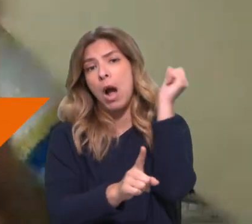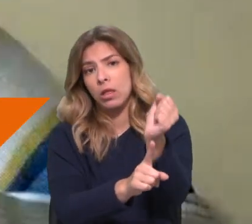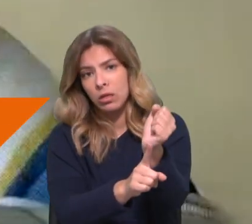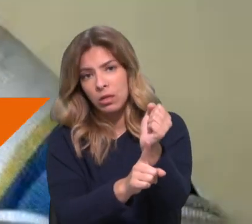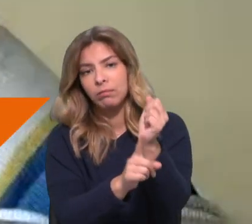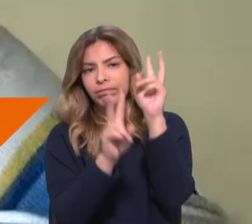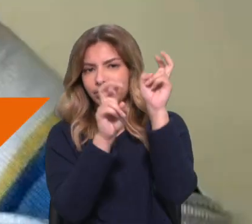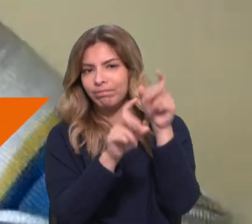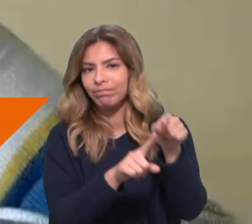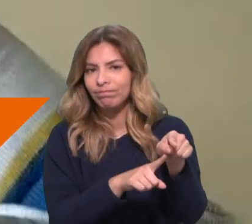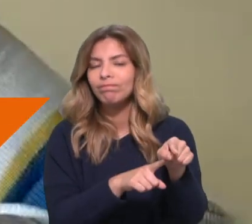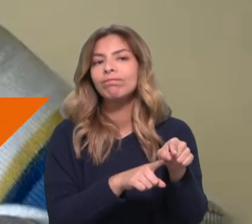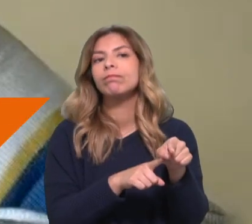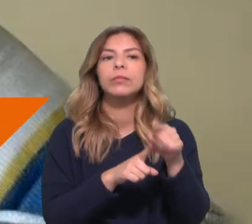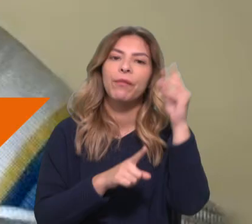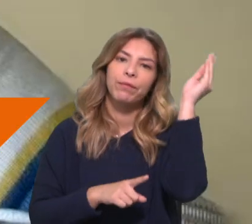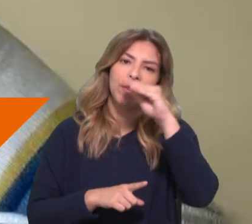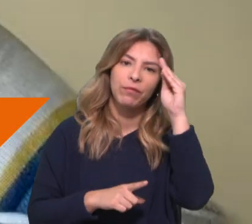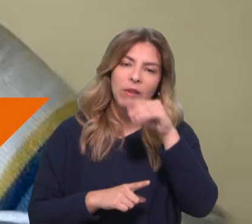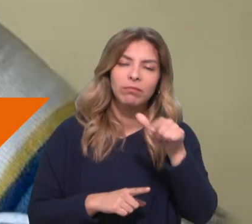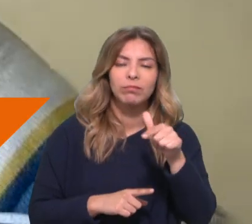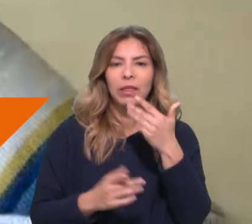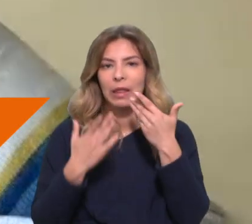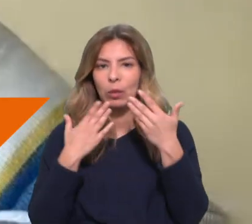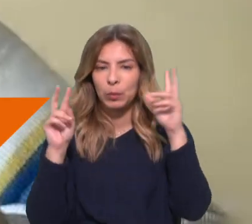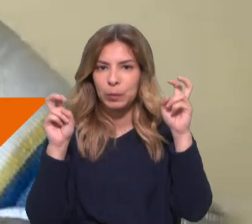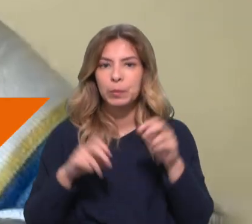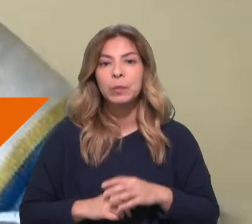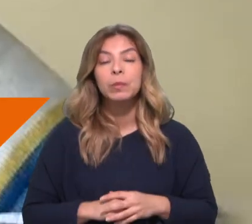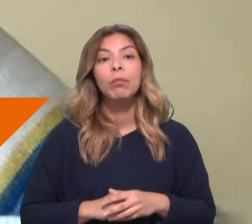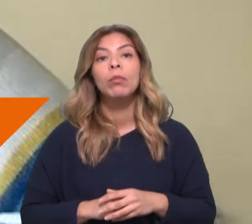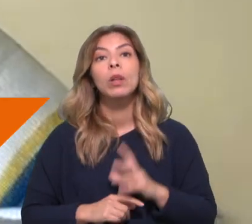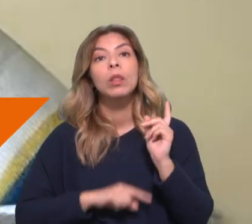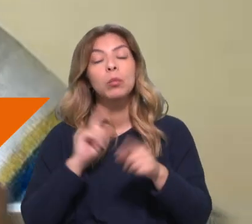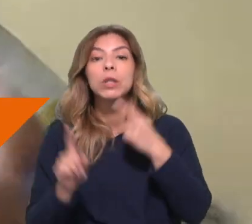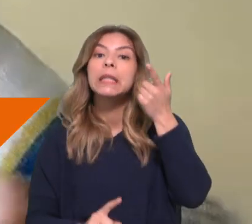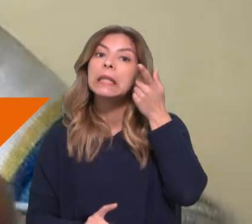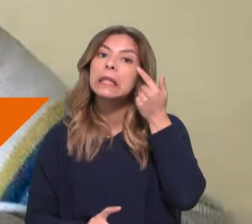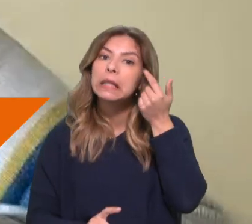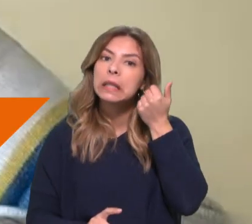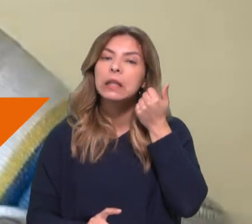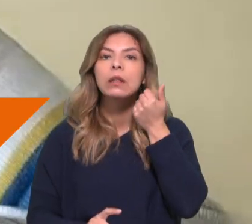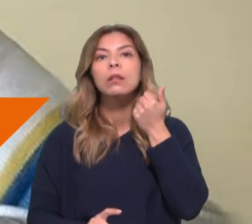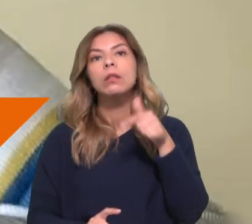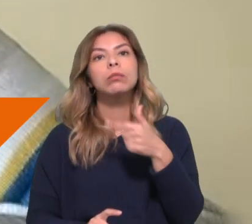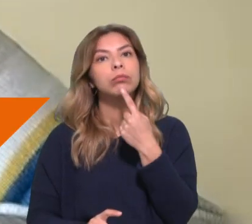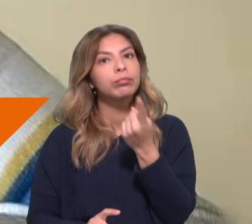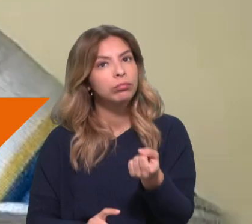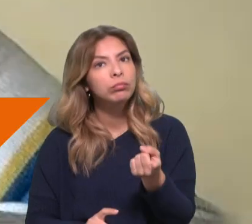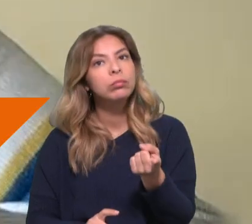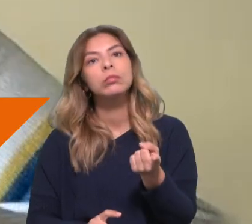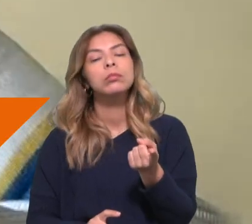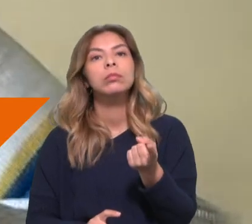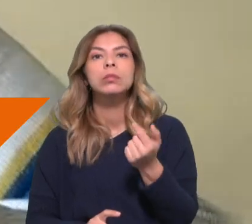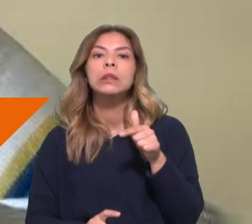era esse o desígnio de Anás e Caifás. Para depois, quinta-feira, temos, e permite-me só fazer aqui este parênteses,